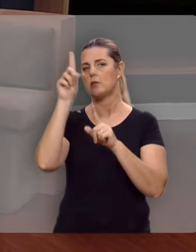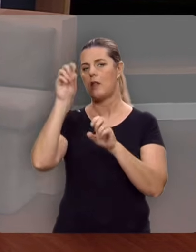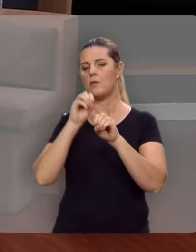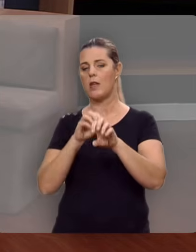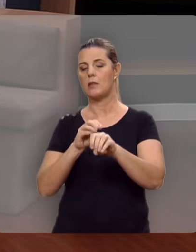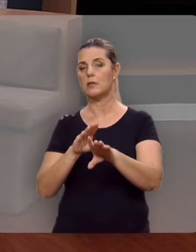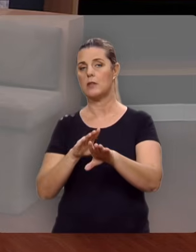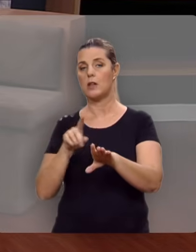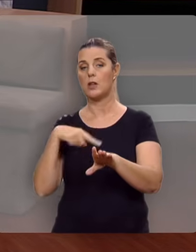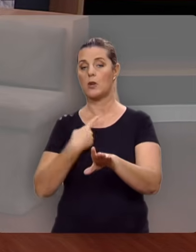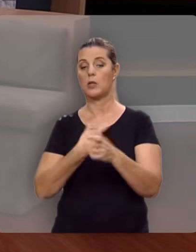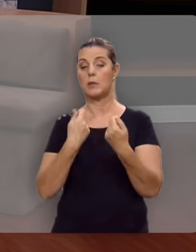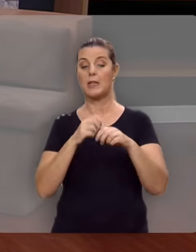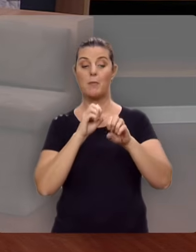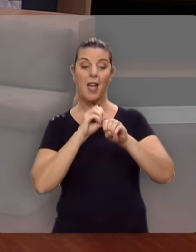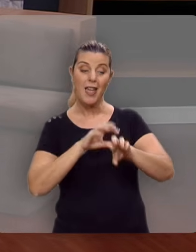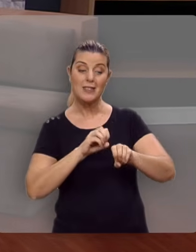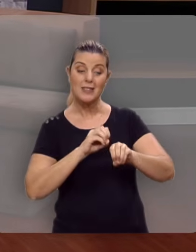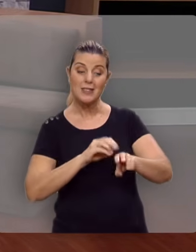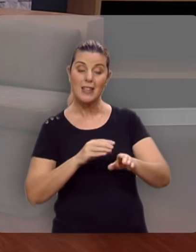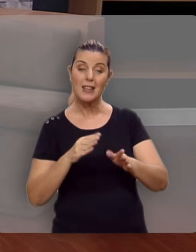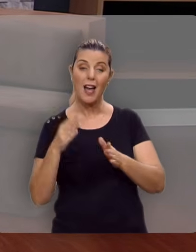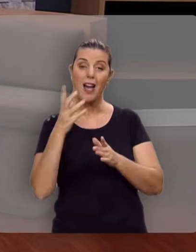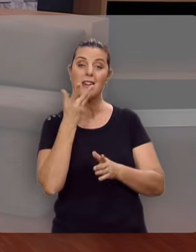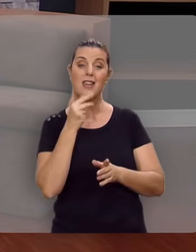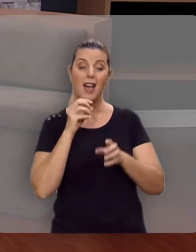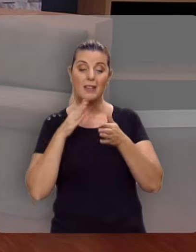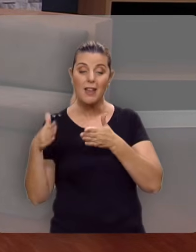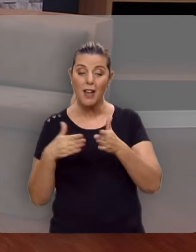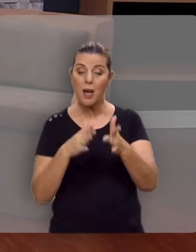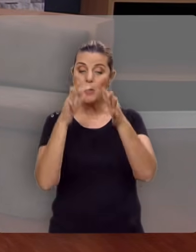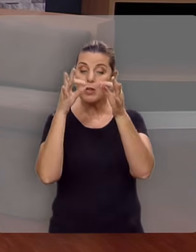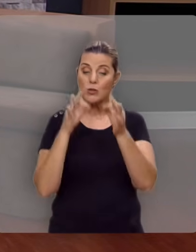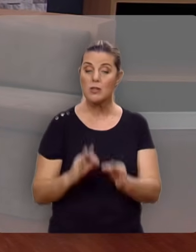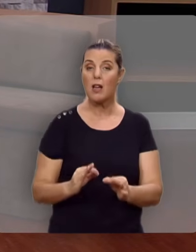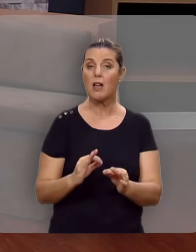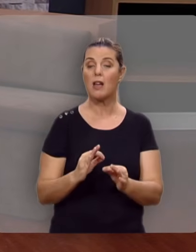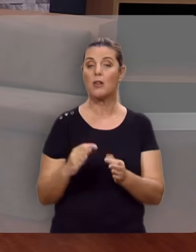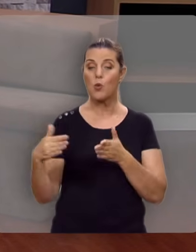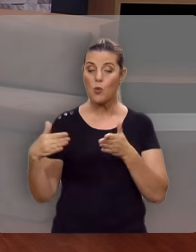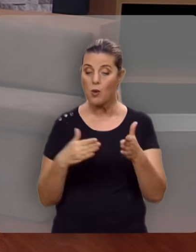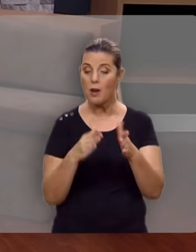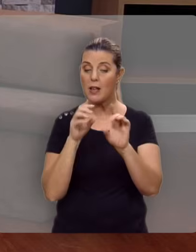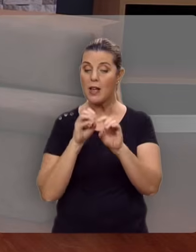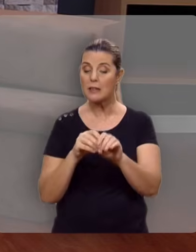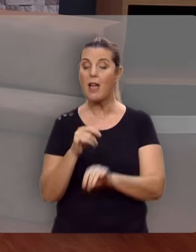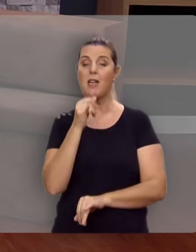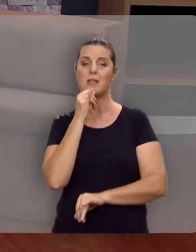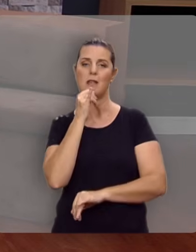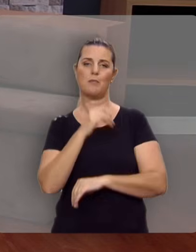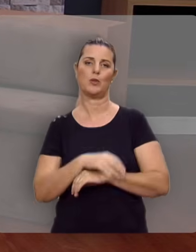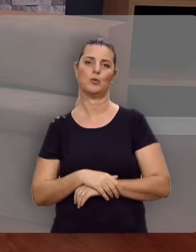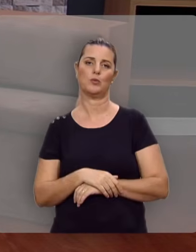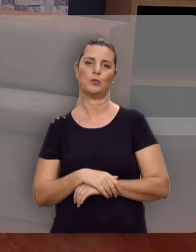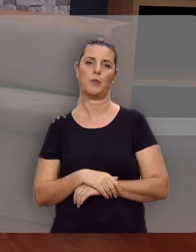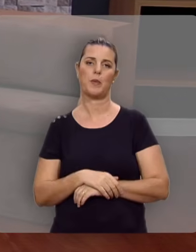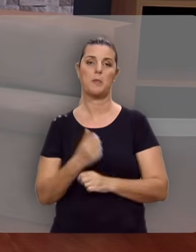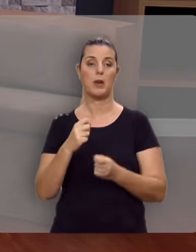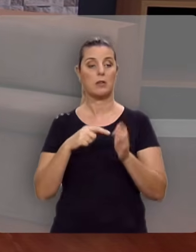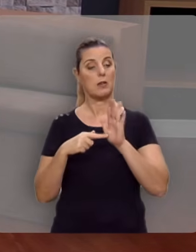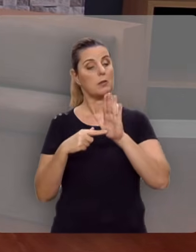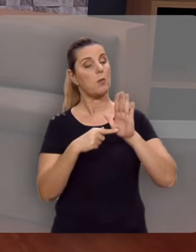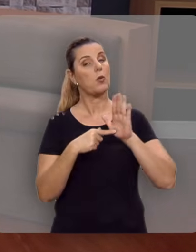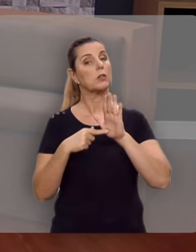informa que você deve ensinar a criança no caminho em que ela deve andar. E ensinar no caminho é ser exemplo, é